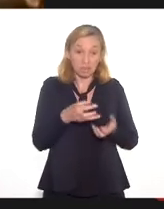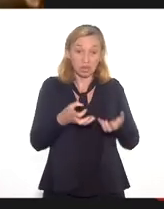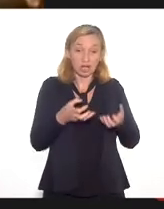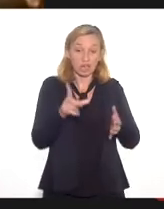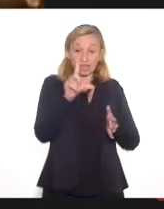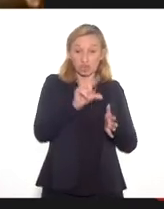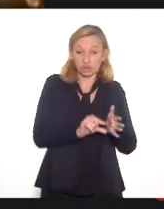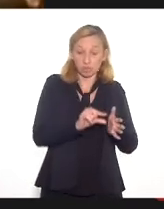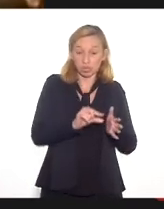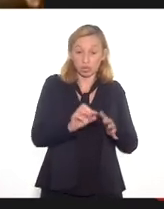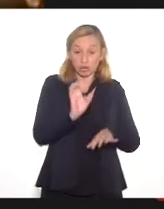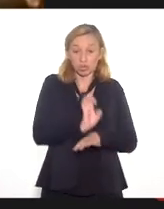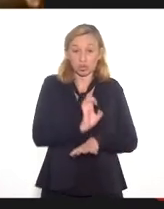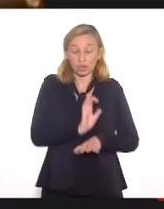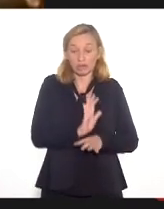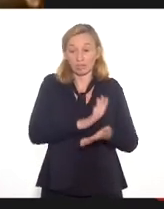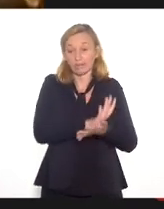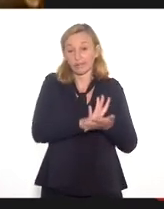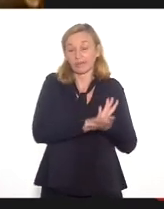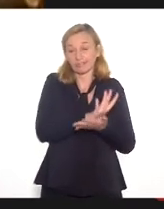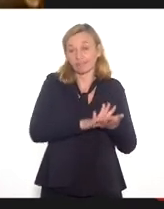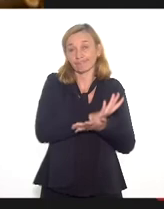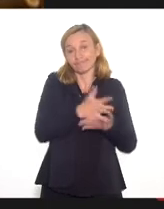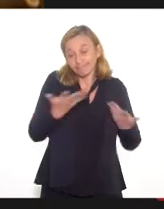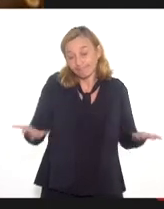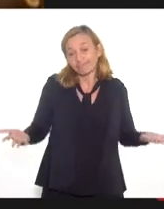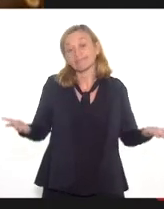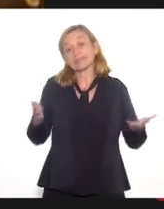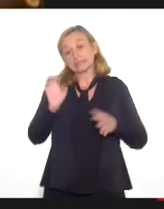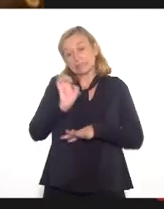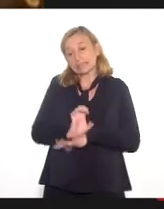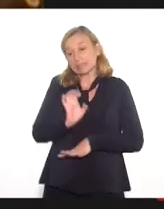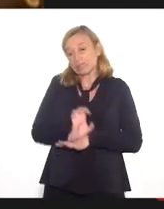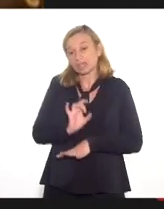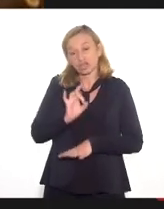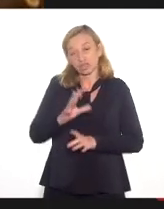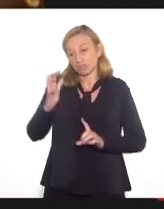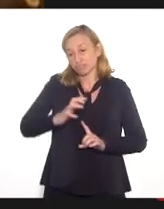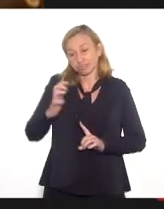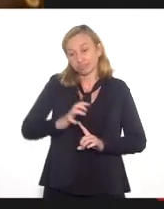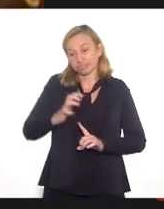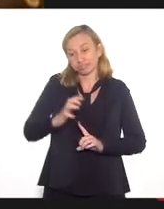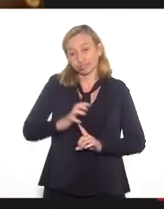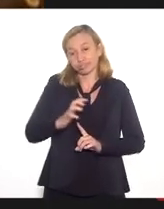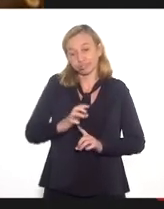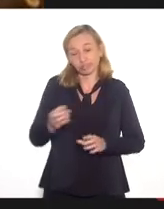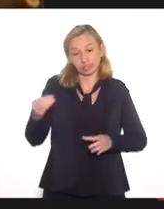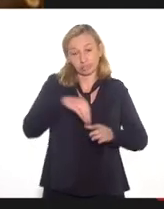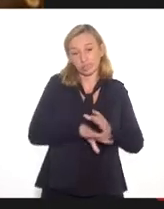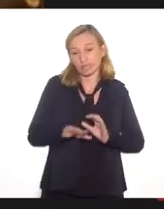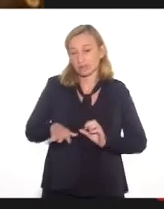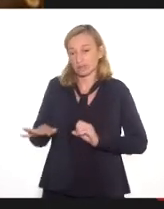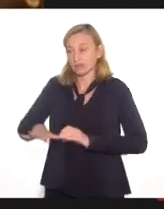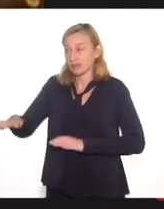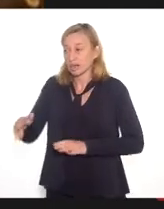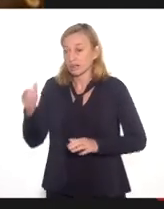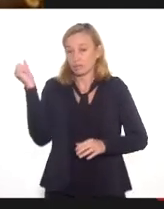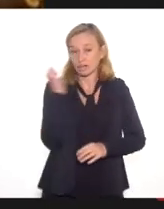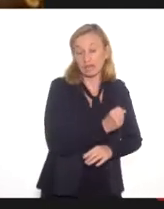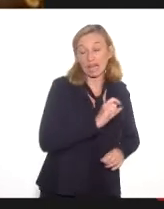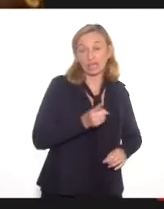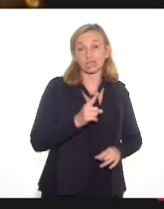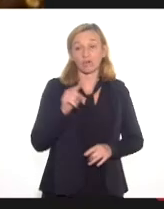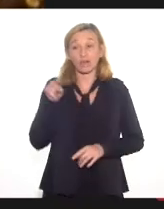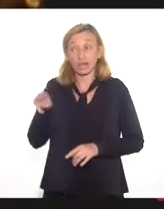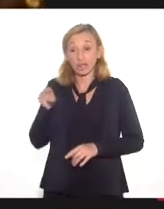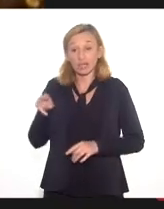reduzir o Estado a nada o Estado é só o Estado opressor é só o Estado que vai entrar na favela e vai matar e não aquele